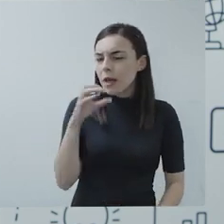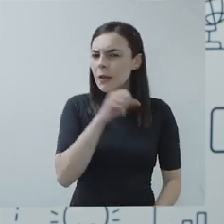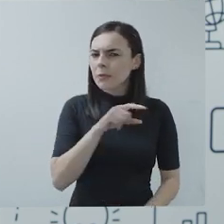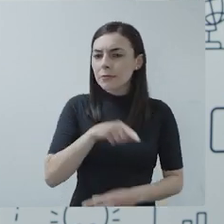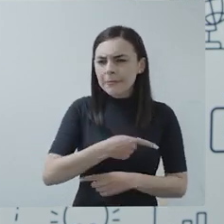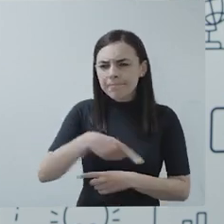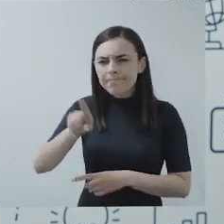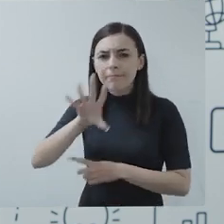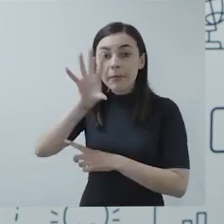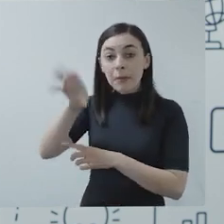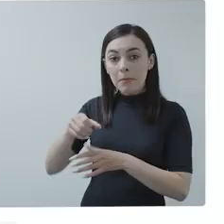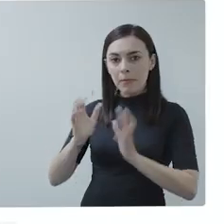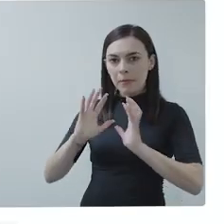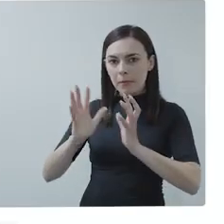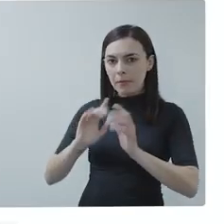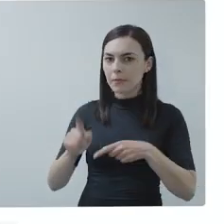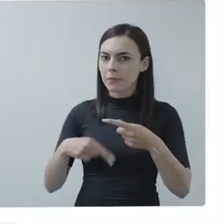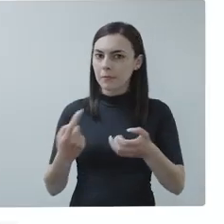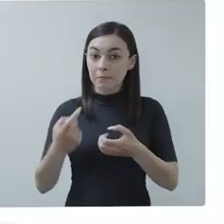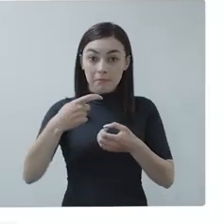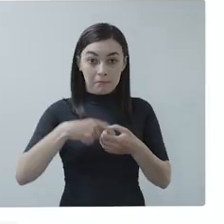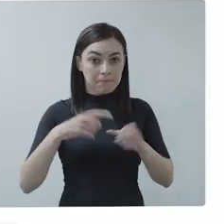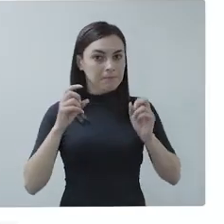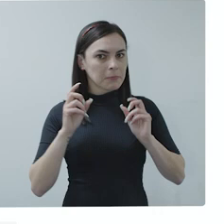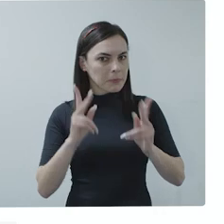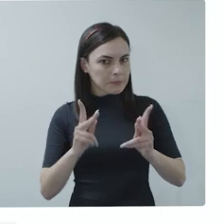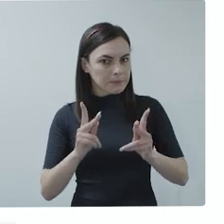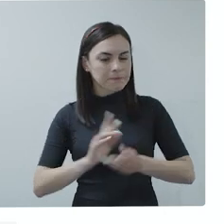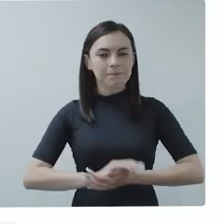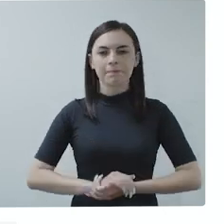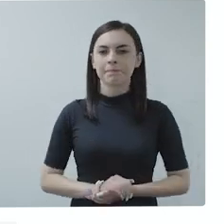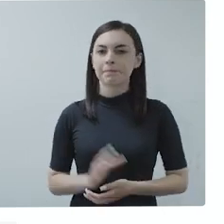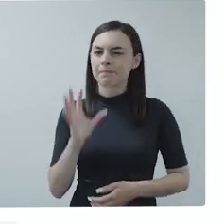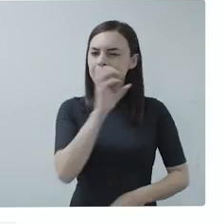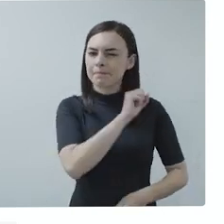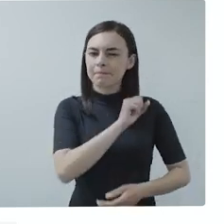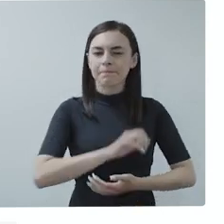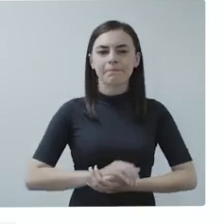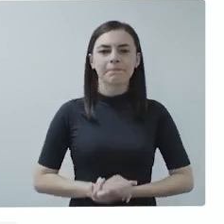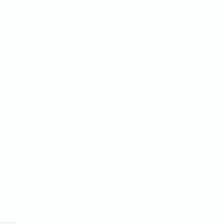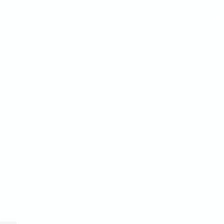lá, pegar a bola e a gente já retorna, pode ser? Então vamos lá, rapidinho.